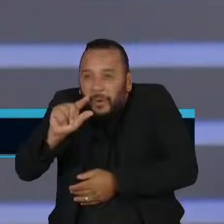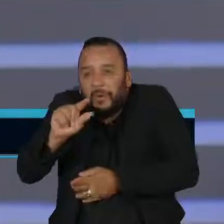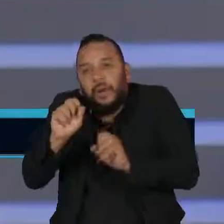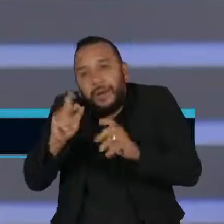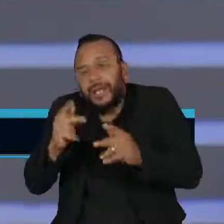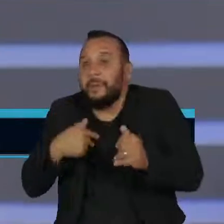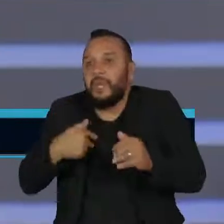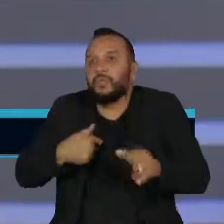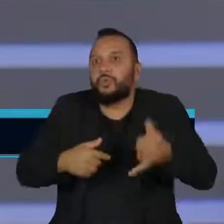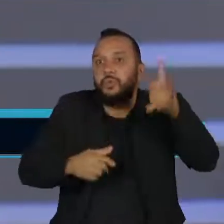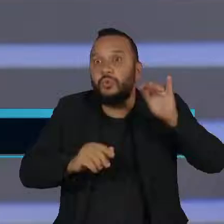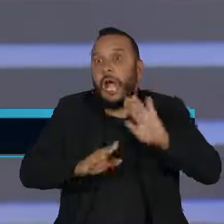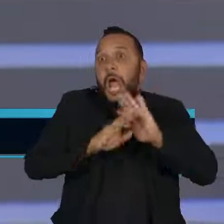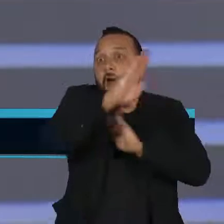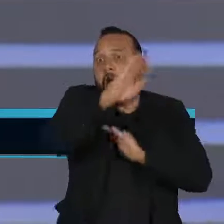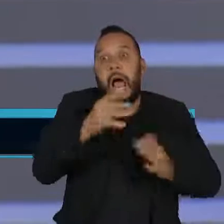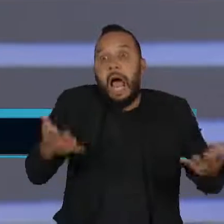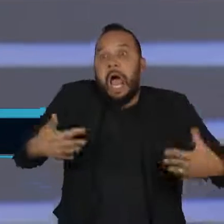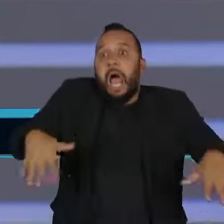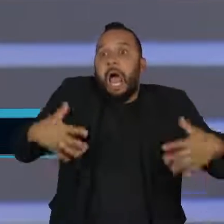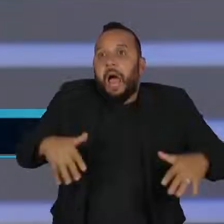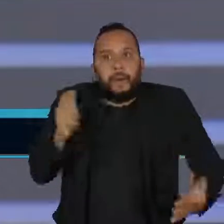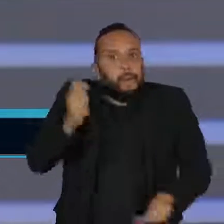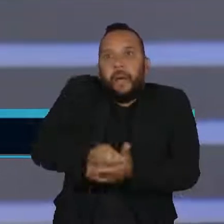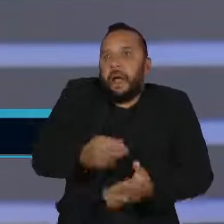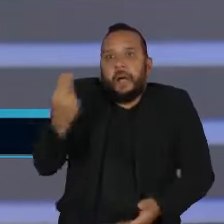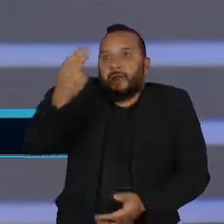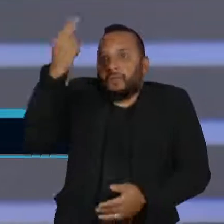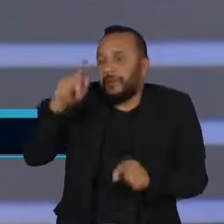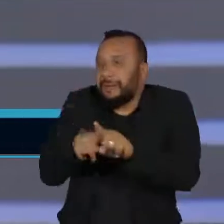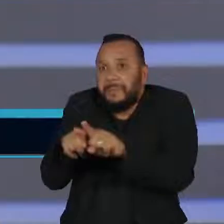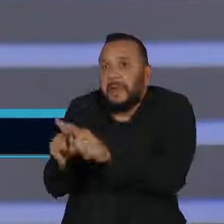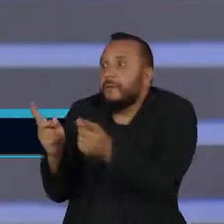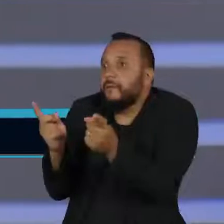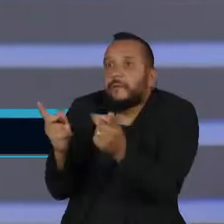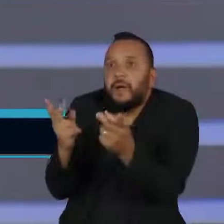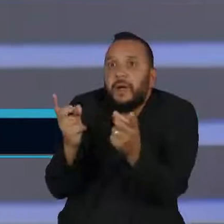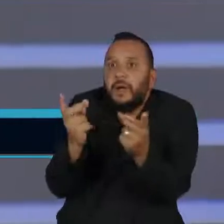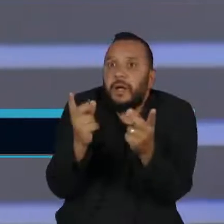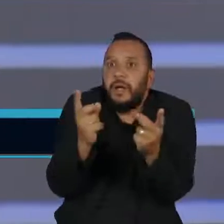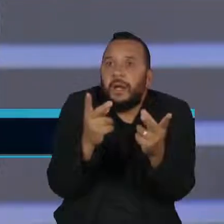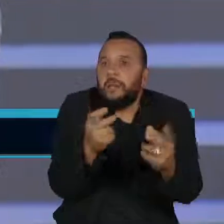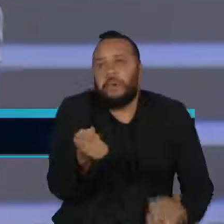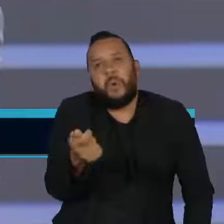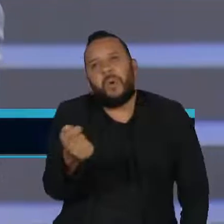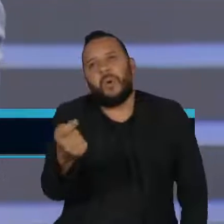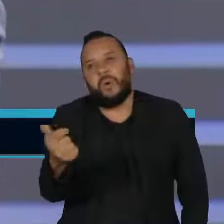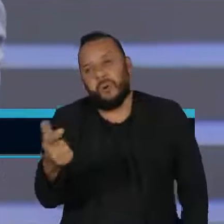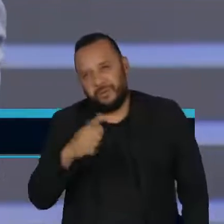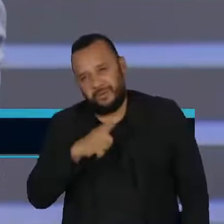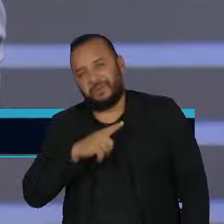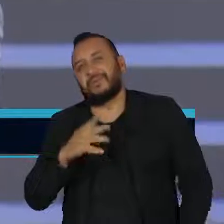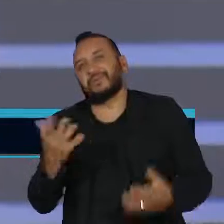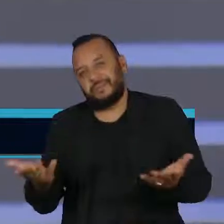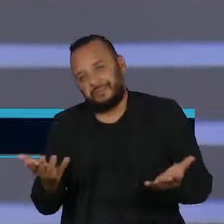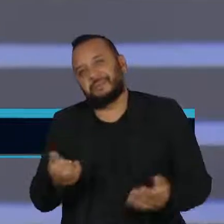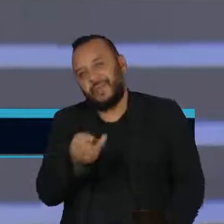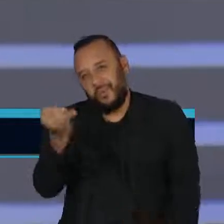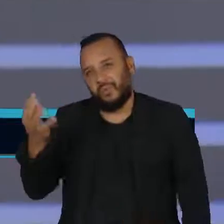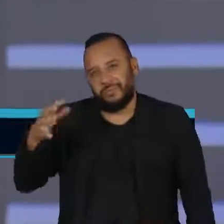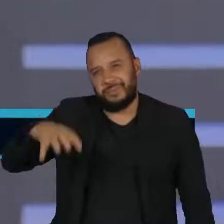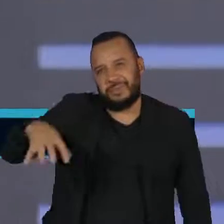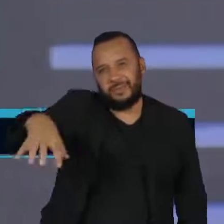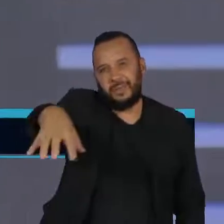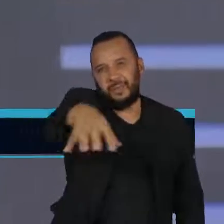eu não consegui pagar e também as vendas que eu esperava que se mantivesse pós-pandemia não se mantiveram em setores específicos.